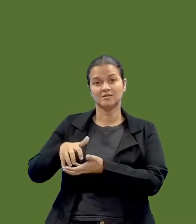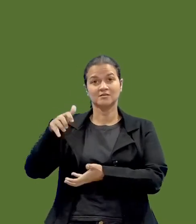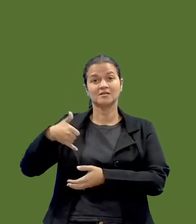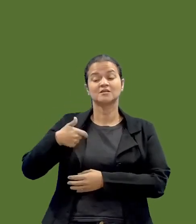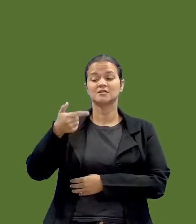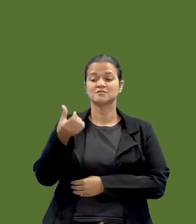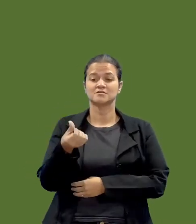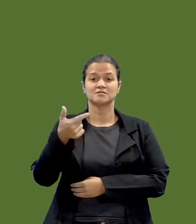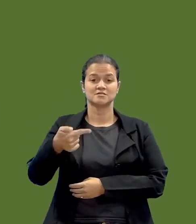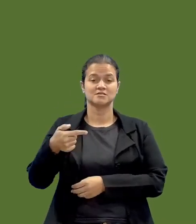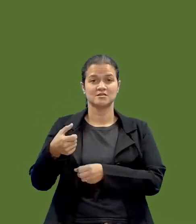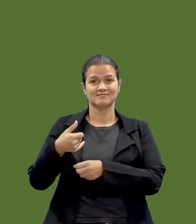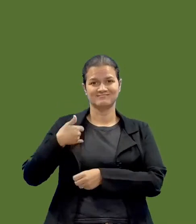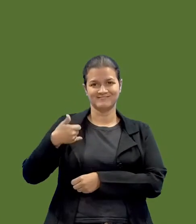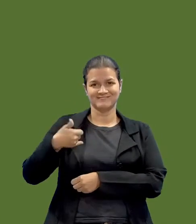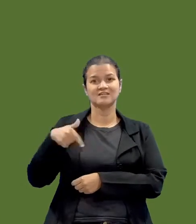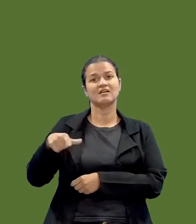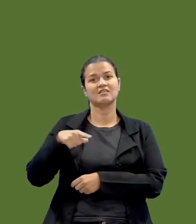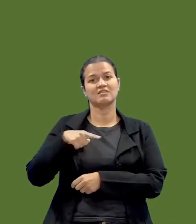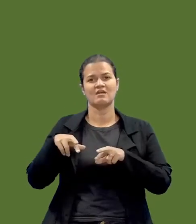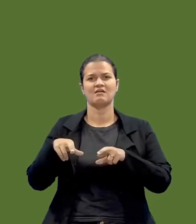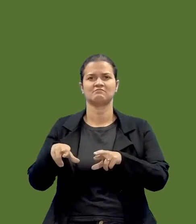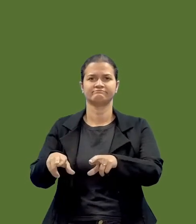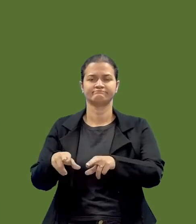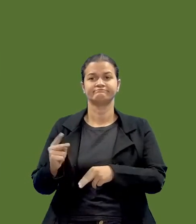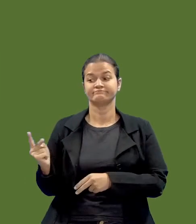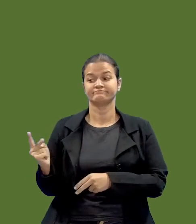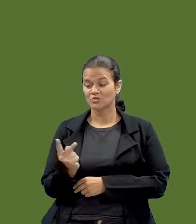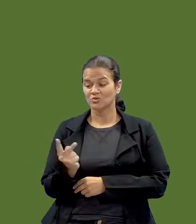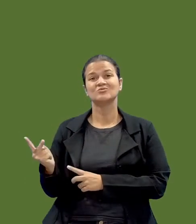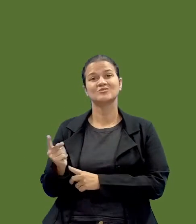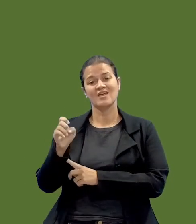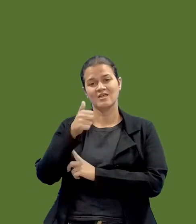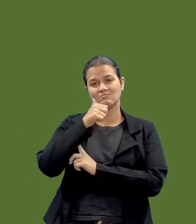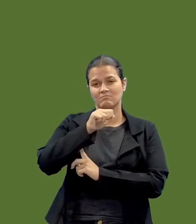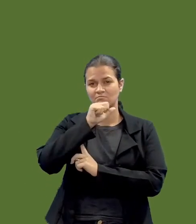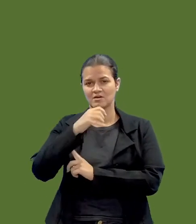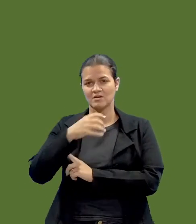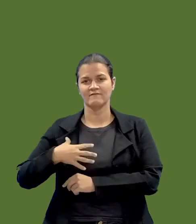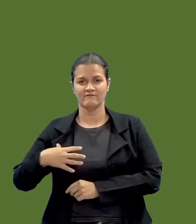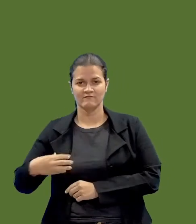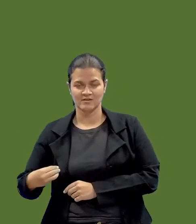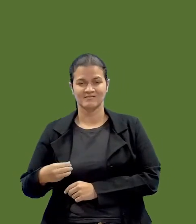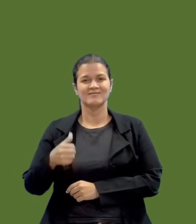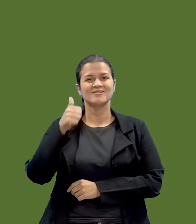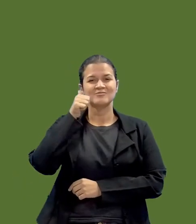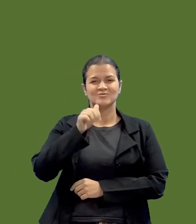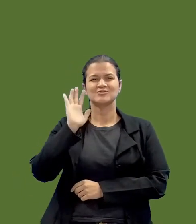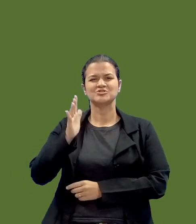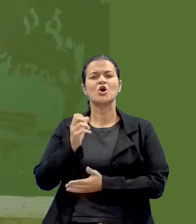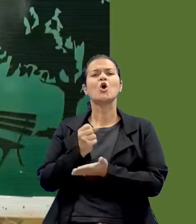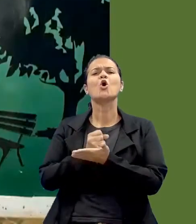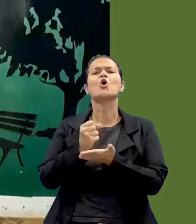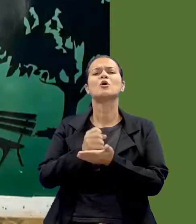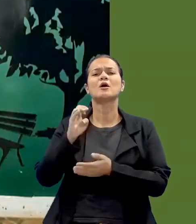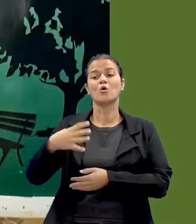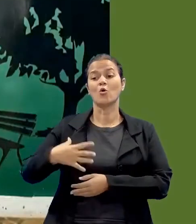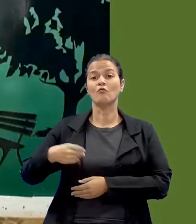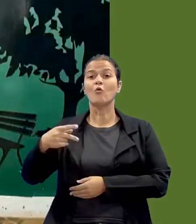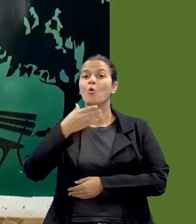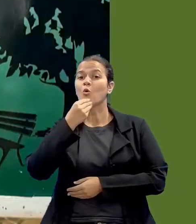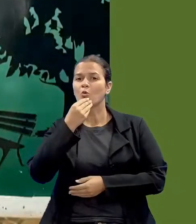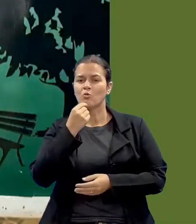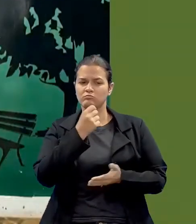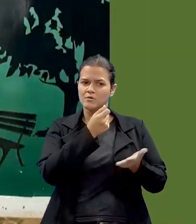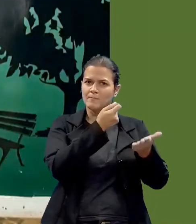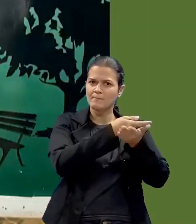67 anos que tem câncer. As vítimas são mãe e filha. A mulher foi contratada pelo filho da idosa, que é irmão